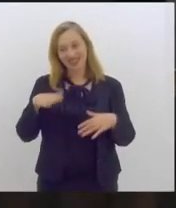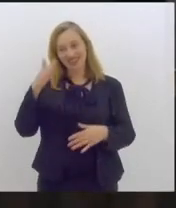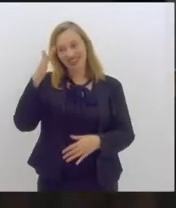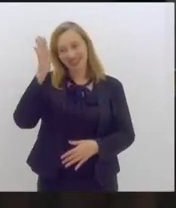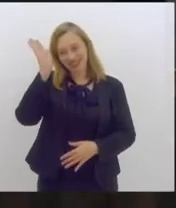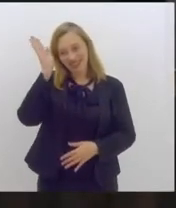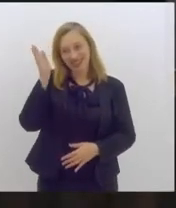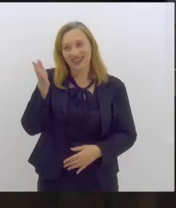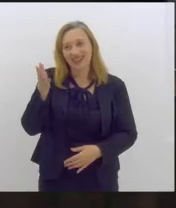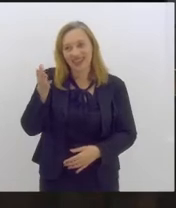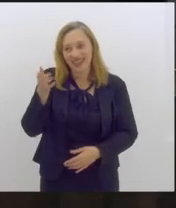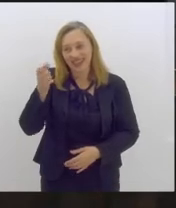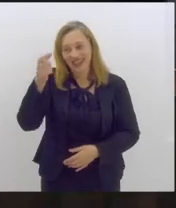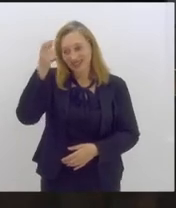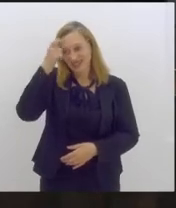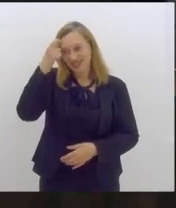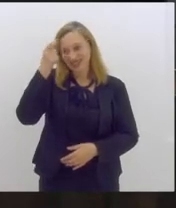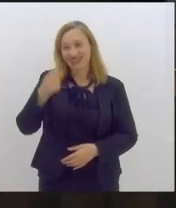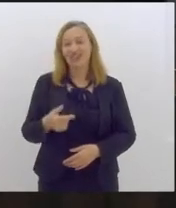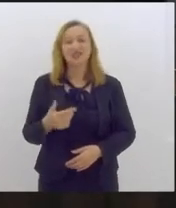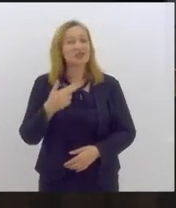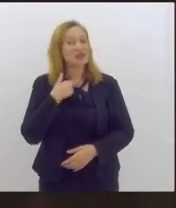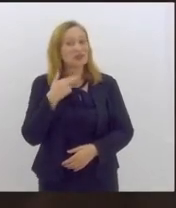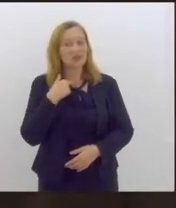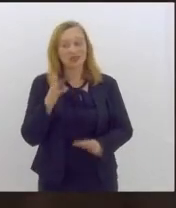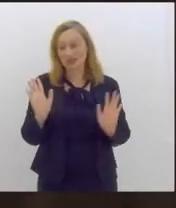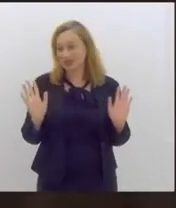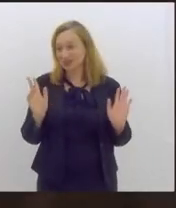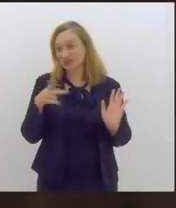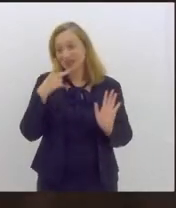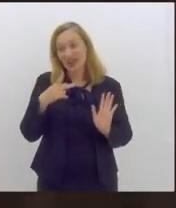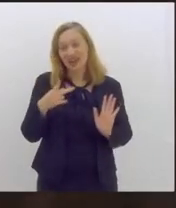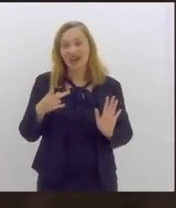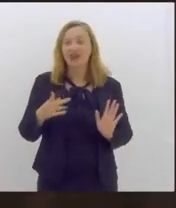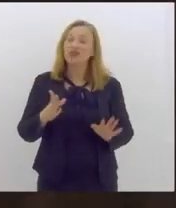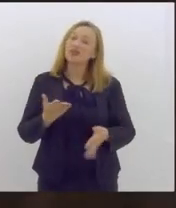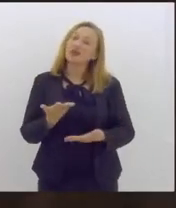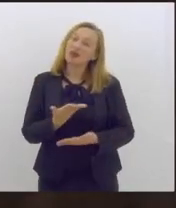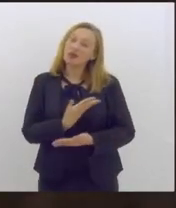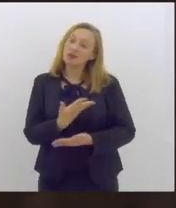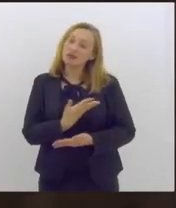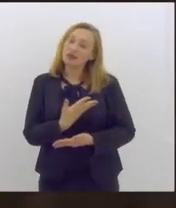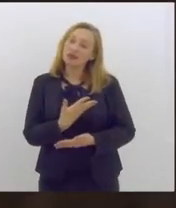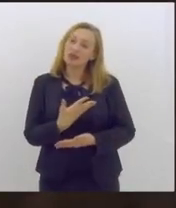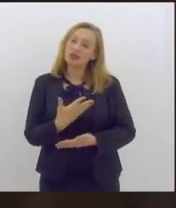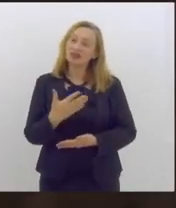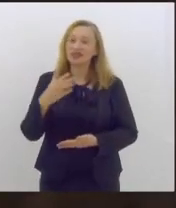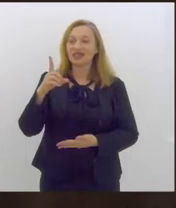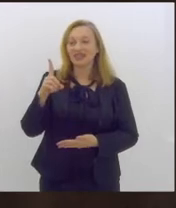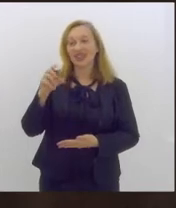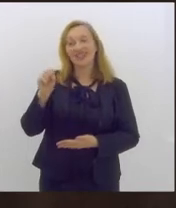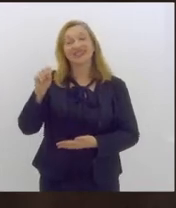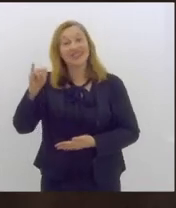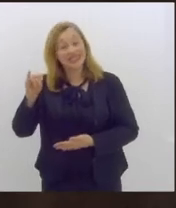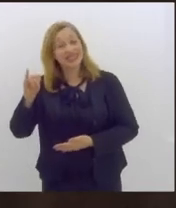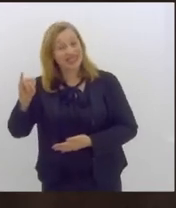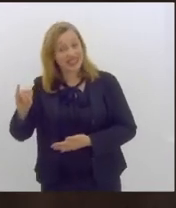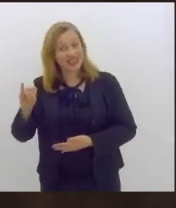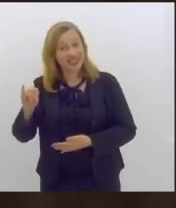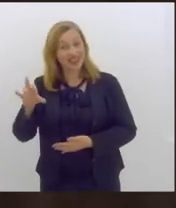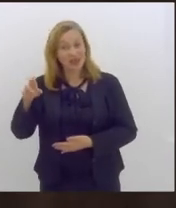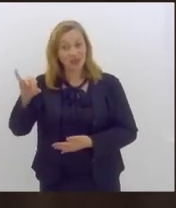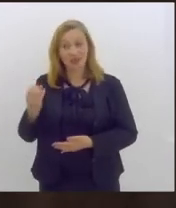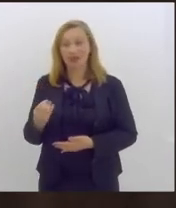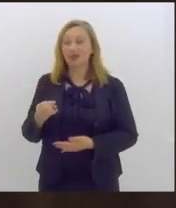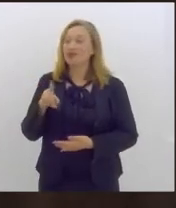cabeça e eu não posso dizer o que dizia o nosso querido e saudoso né Marta Darcy Ribeiro né